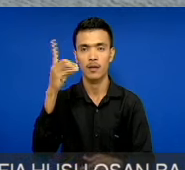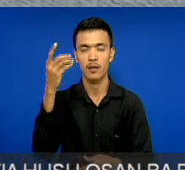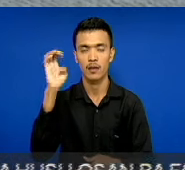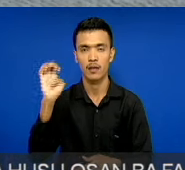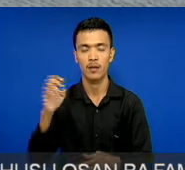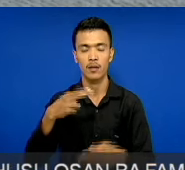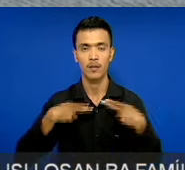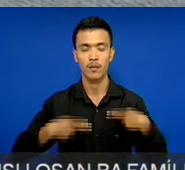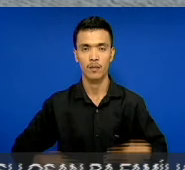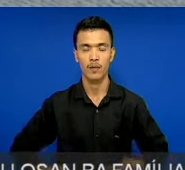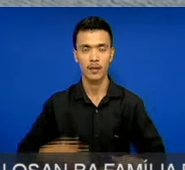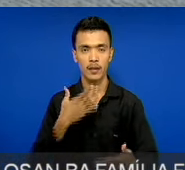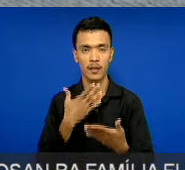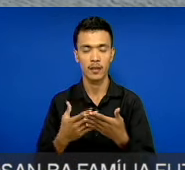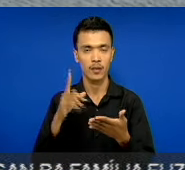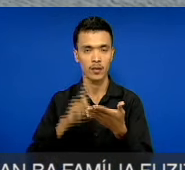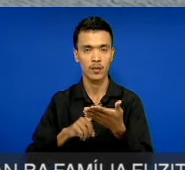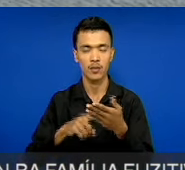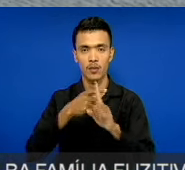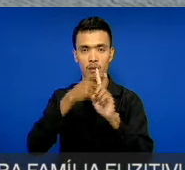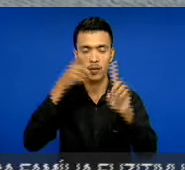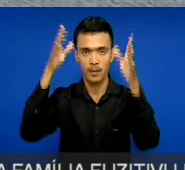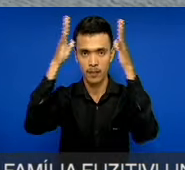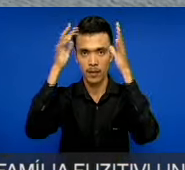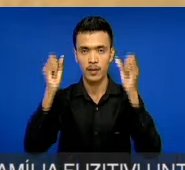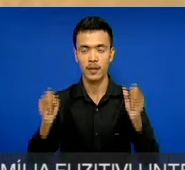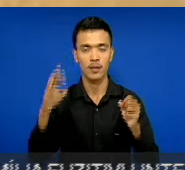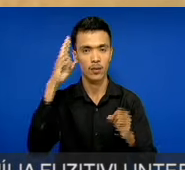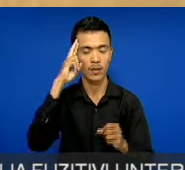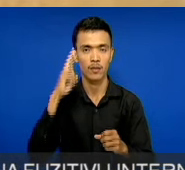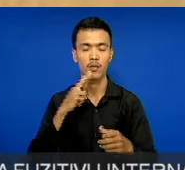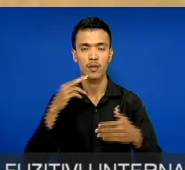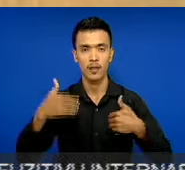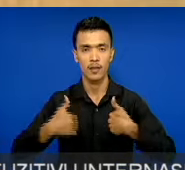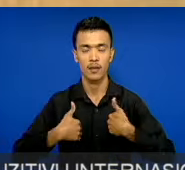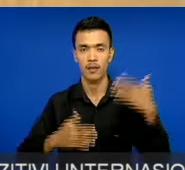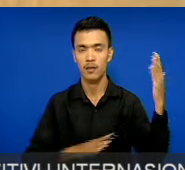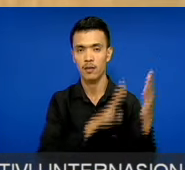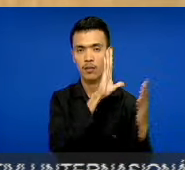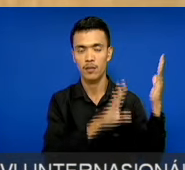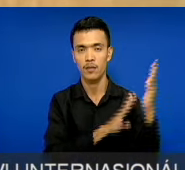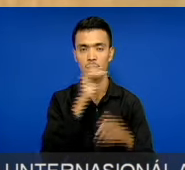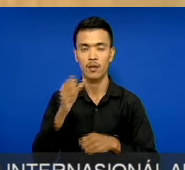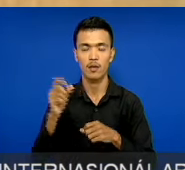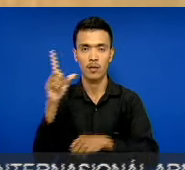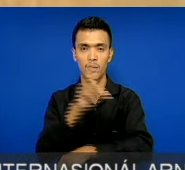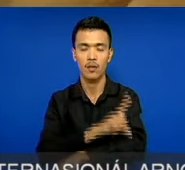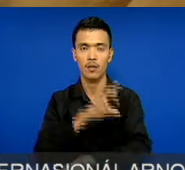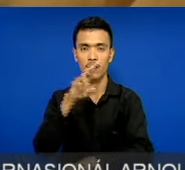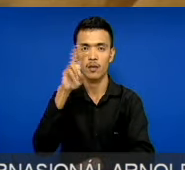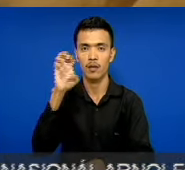Dia que maluxira, ira nemak discurso Rússia Presidente República José Ramos Horta e a comemoração Loron Revolução dos